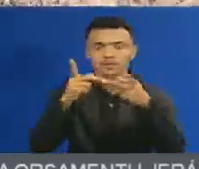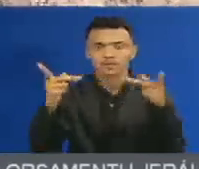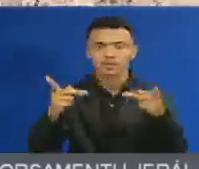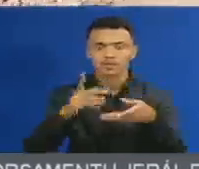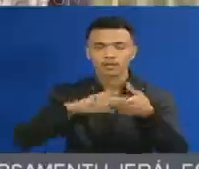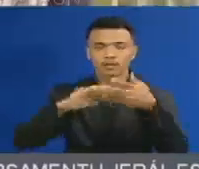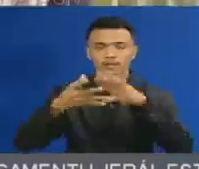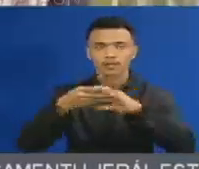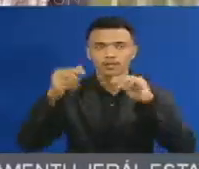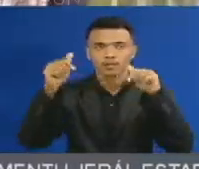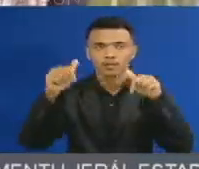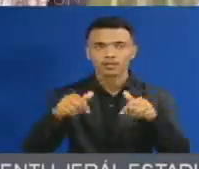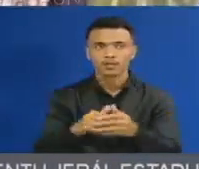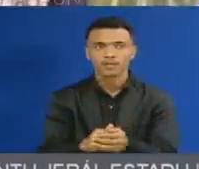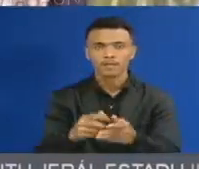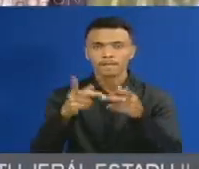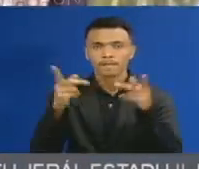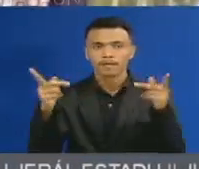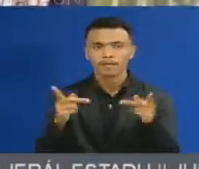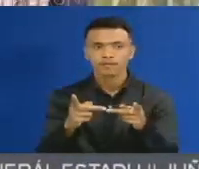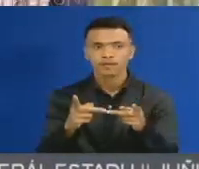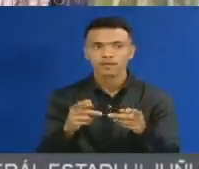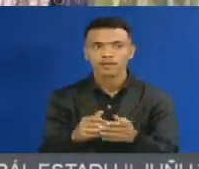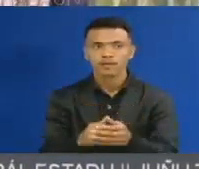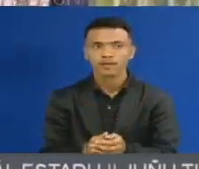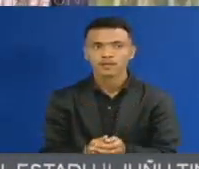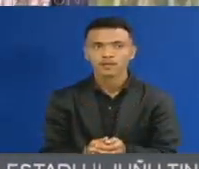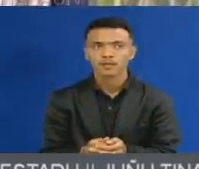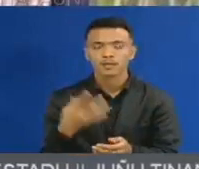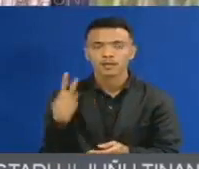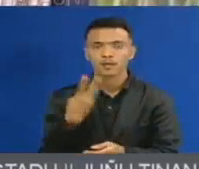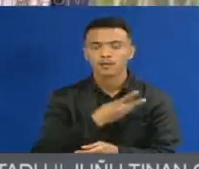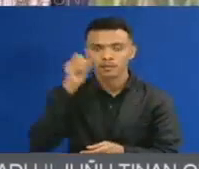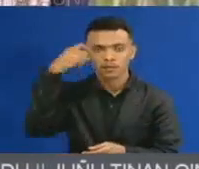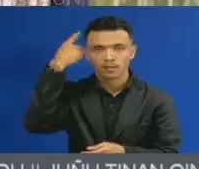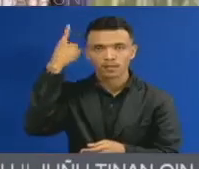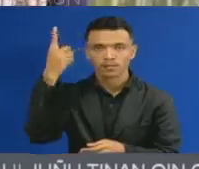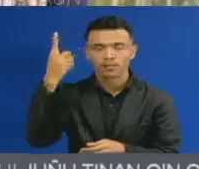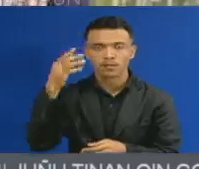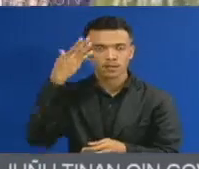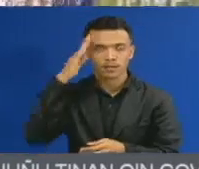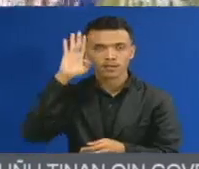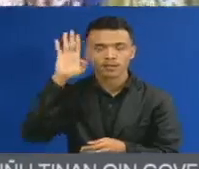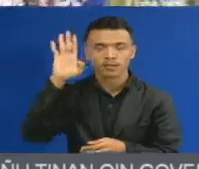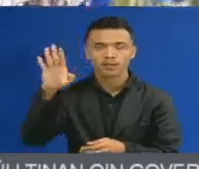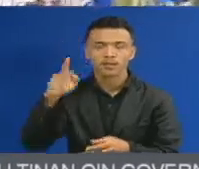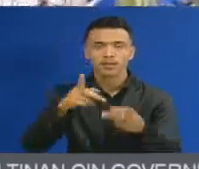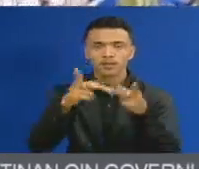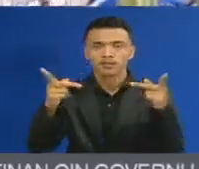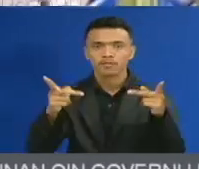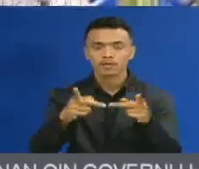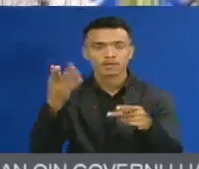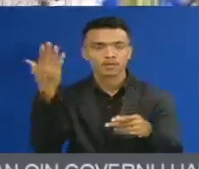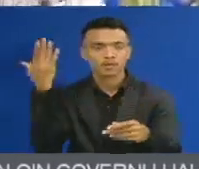ne. Fati ne iha duni mai be ami ladung komprende di diak ladung hatene kata fatine